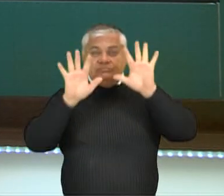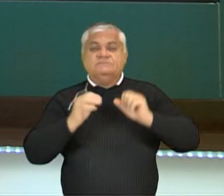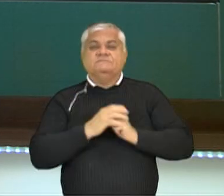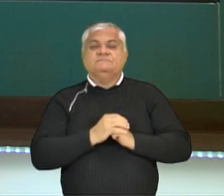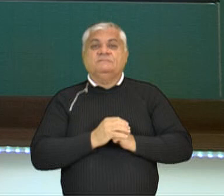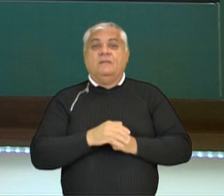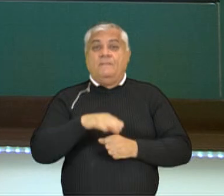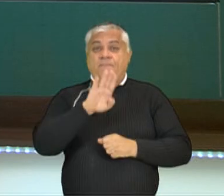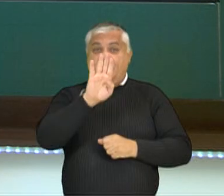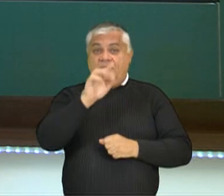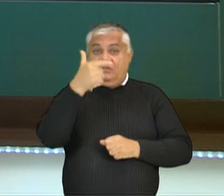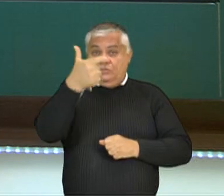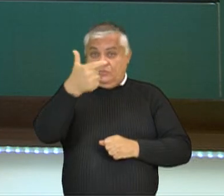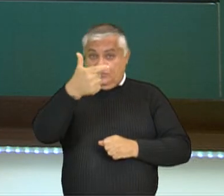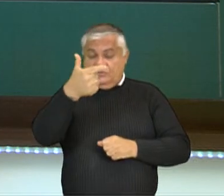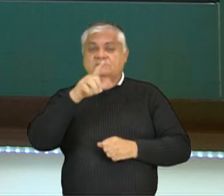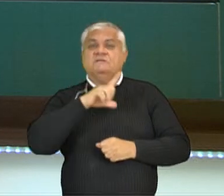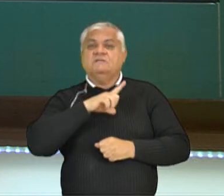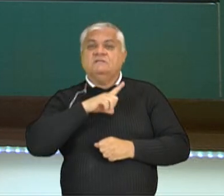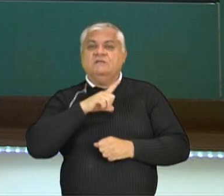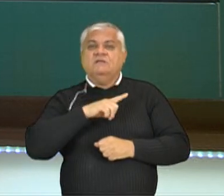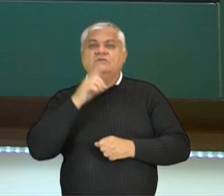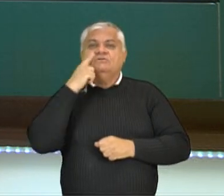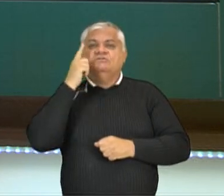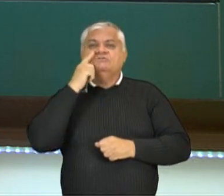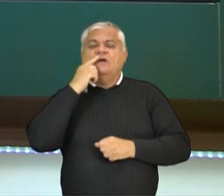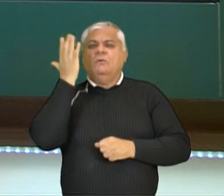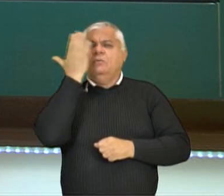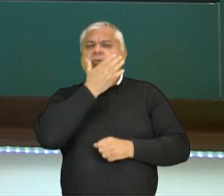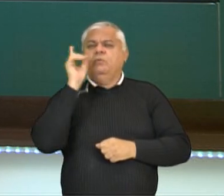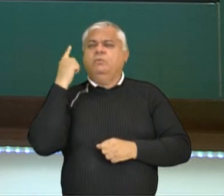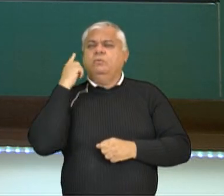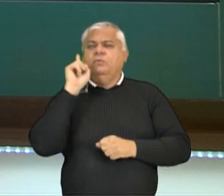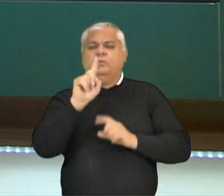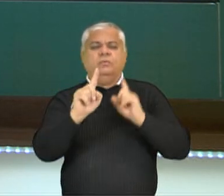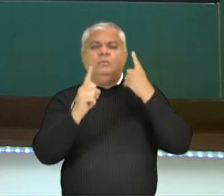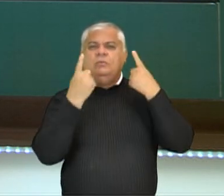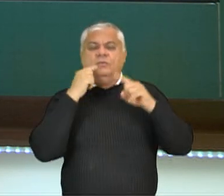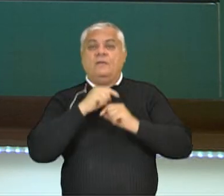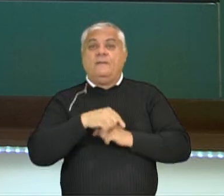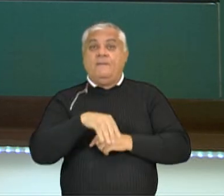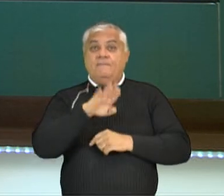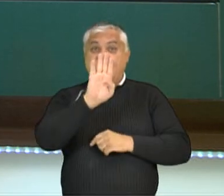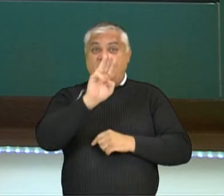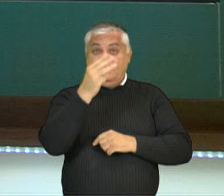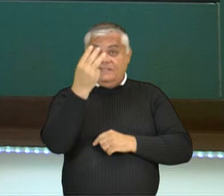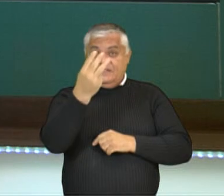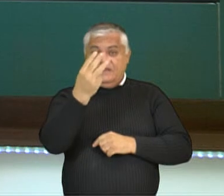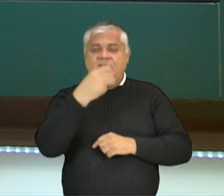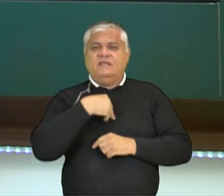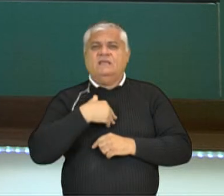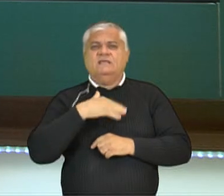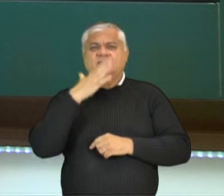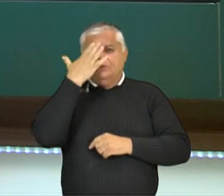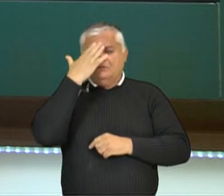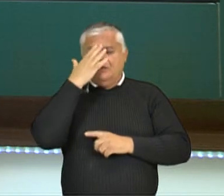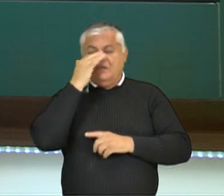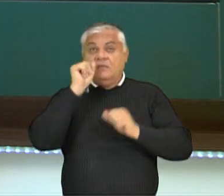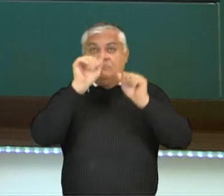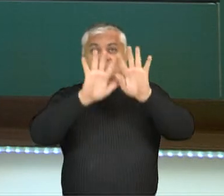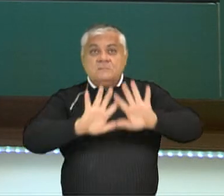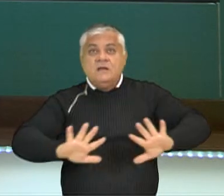comprometimento. B2, atletas com percepção de vultos. E B3, atletas que conseguem definir